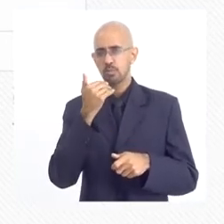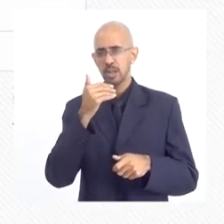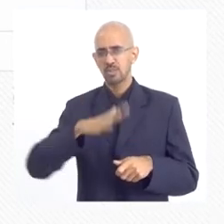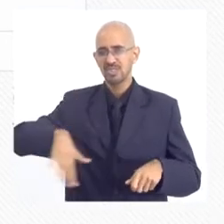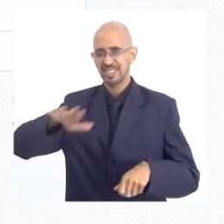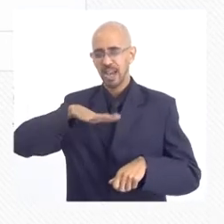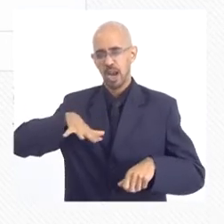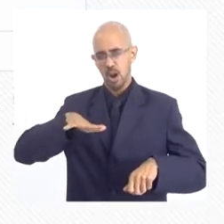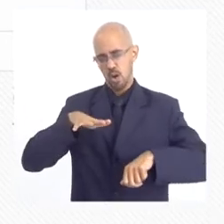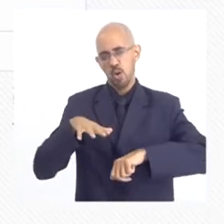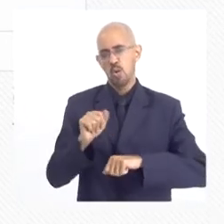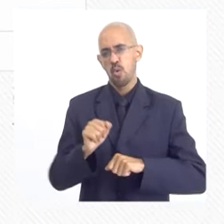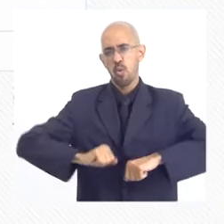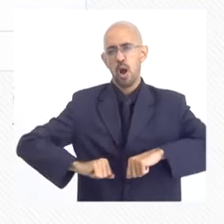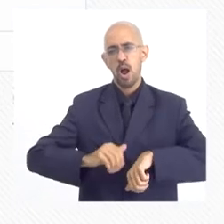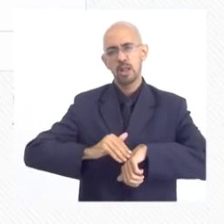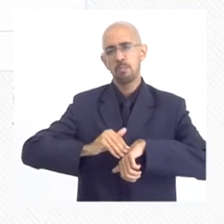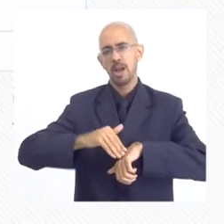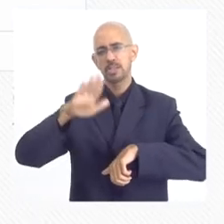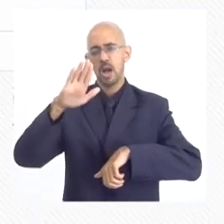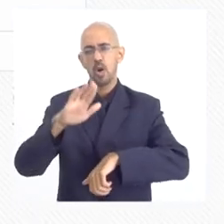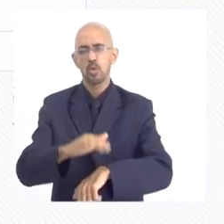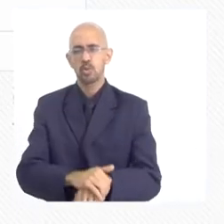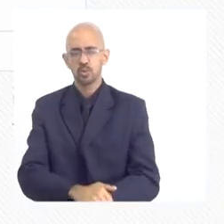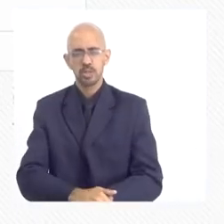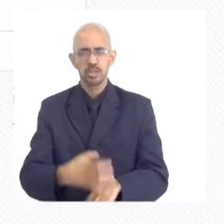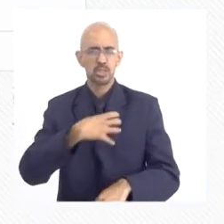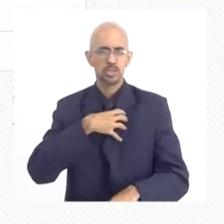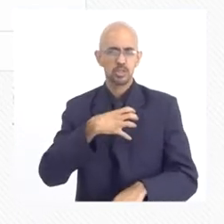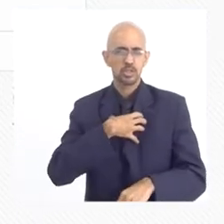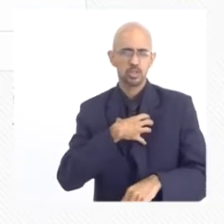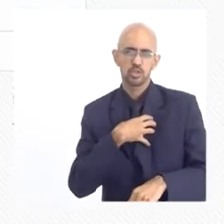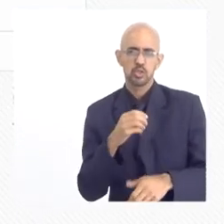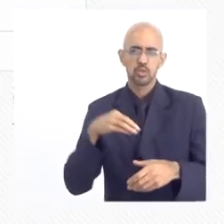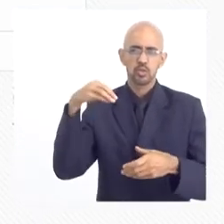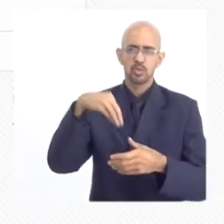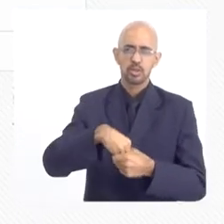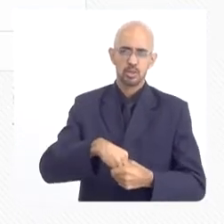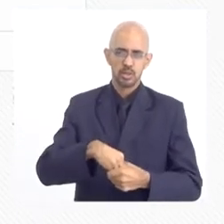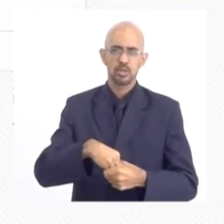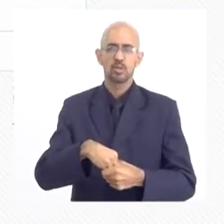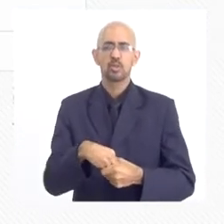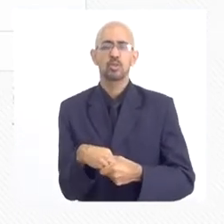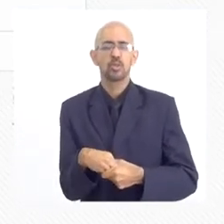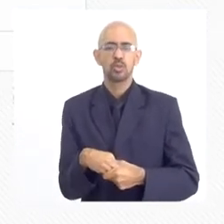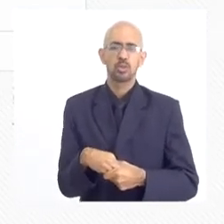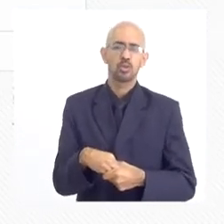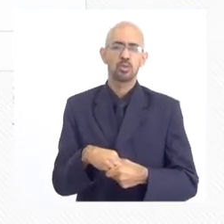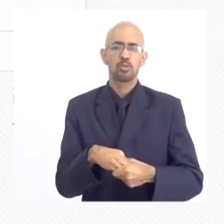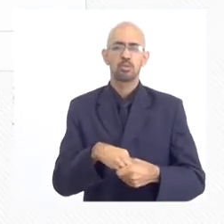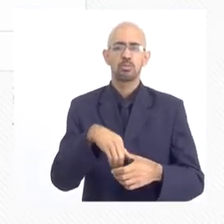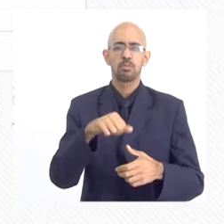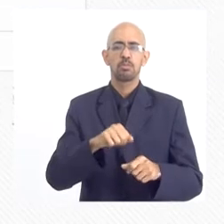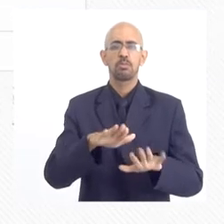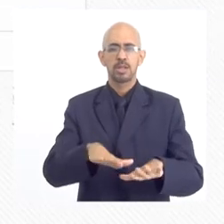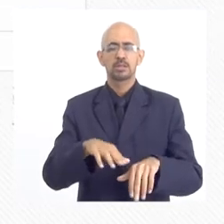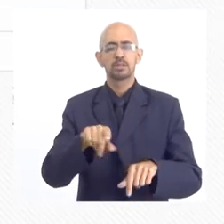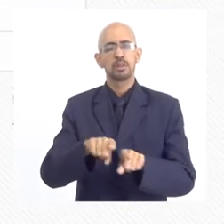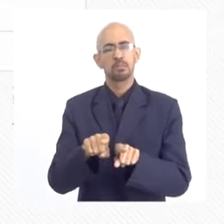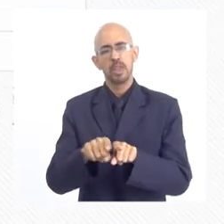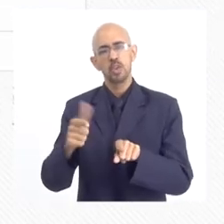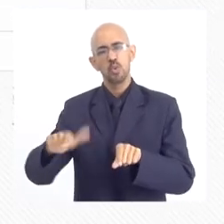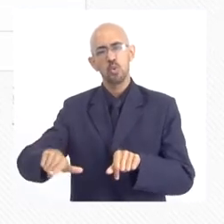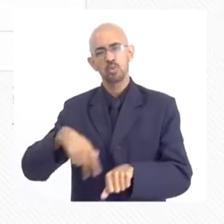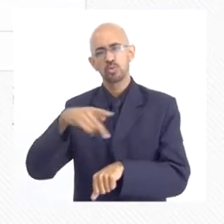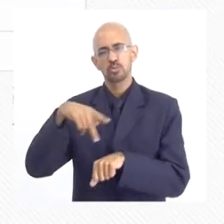impactos no preço dos produtos, ainda que internamente, mas no mercado internacional, em função do preço das commodities terem